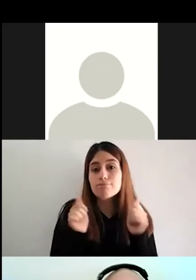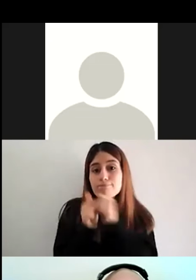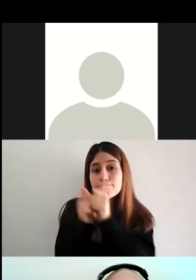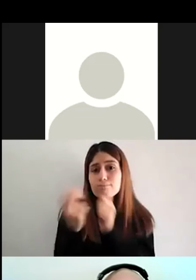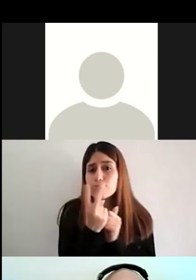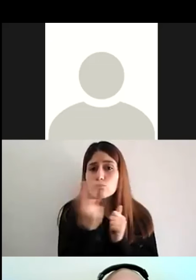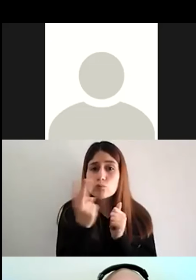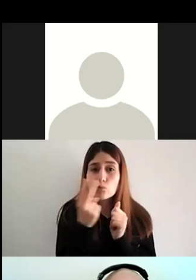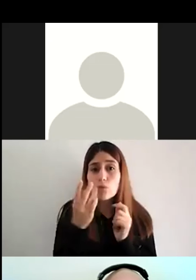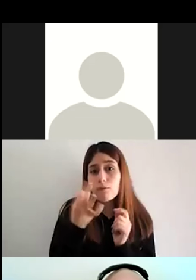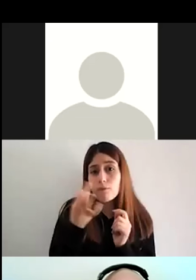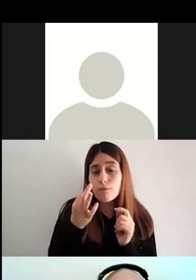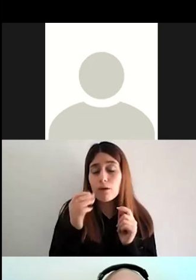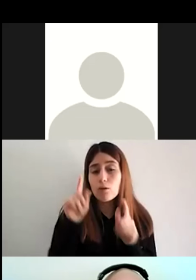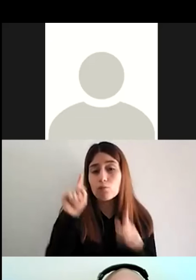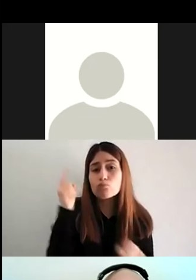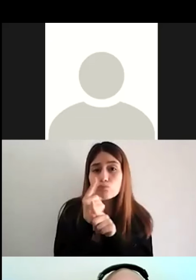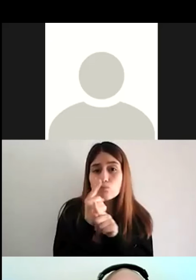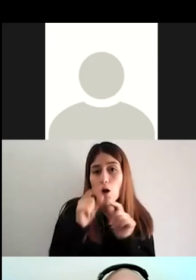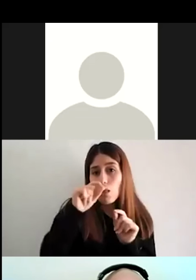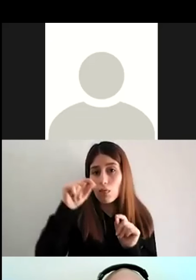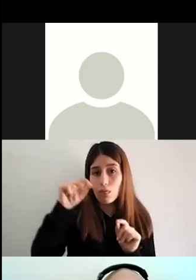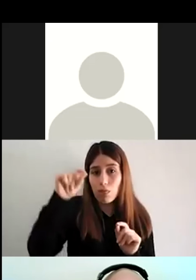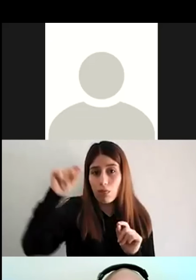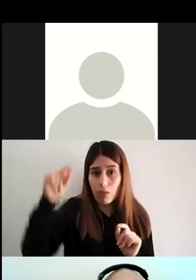disponibilidade dos medicamentos a nível europeu.